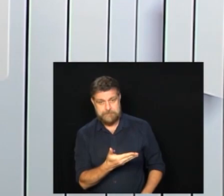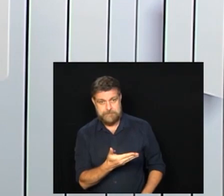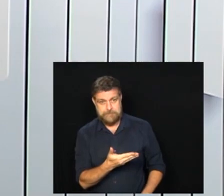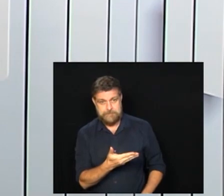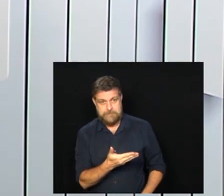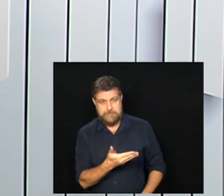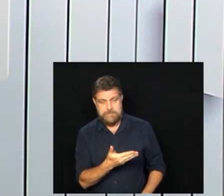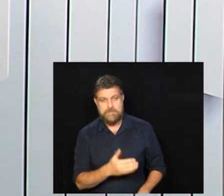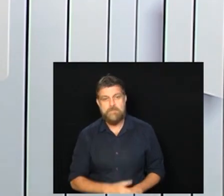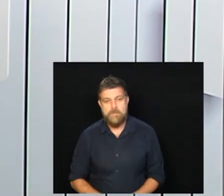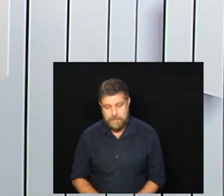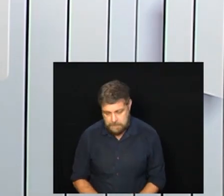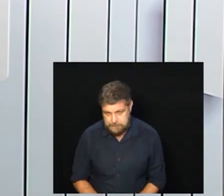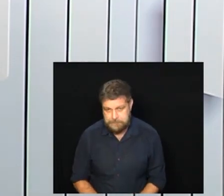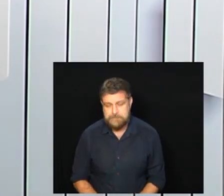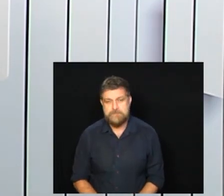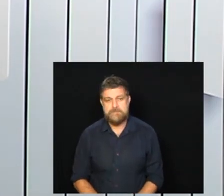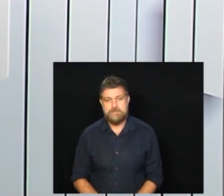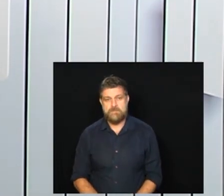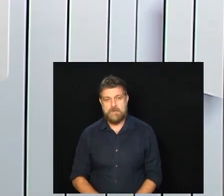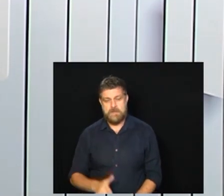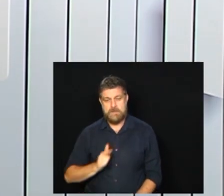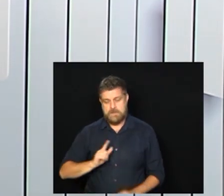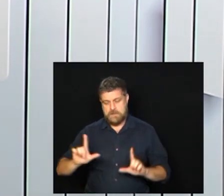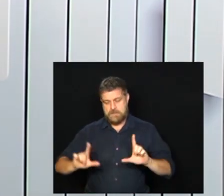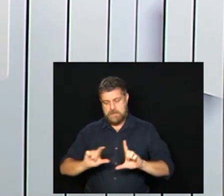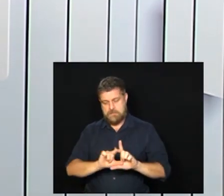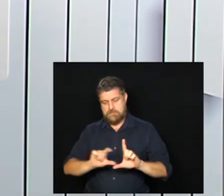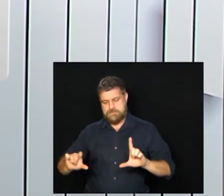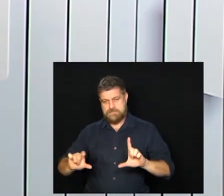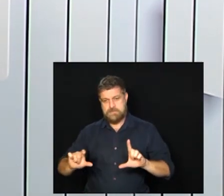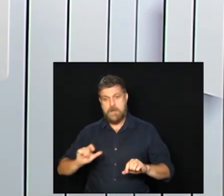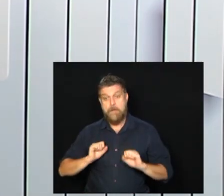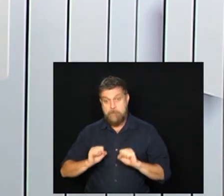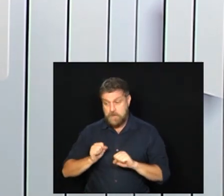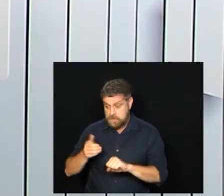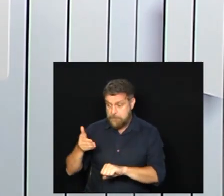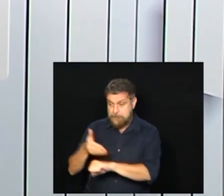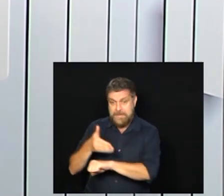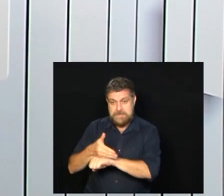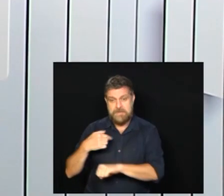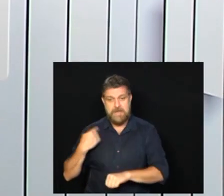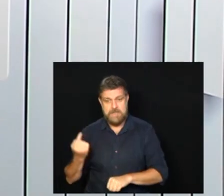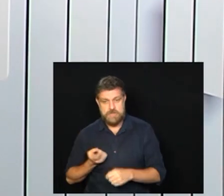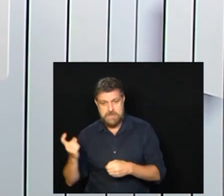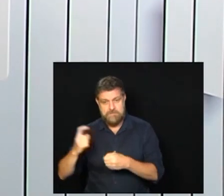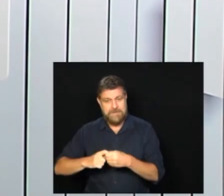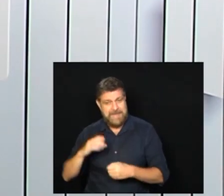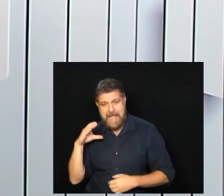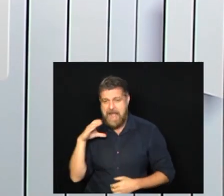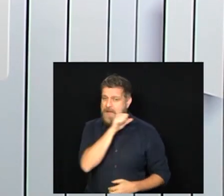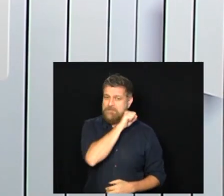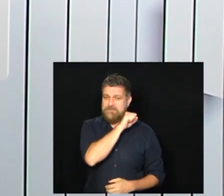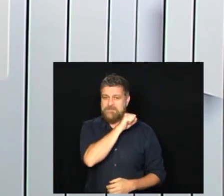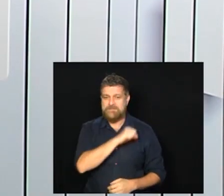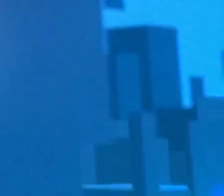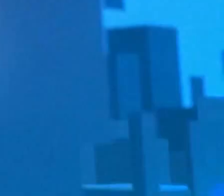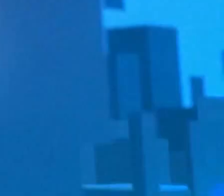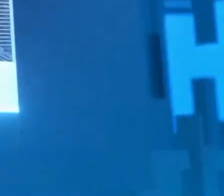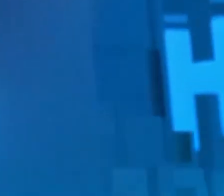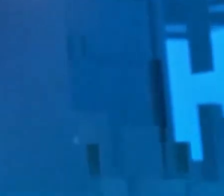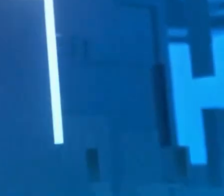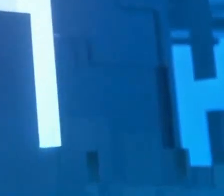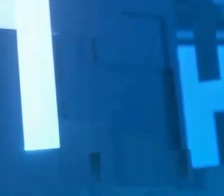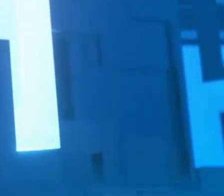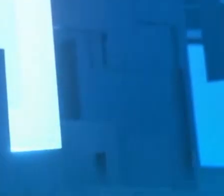978293776 é o número do nosso WhatsApp que está aqui embaixo da sua tela. Participe e a gente volta já já.